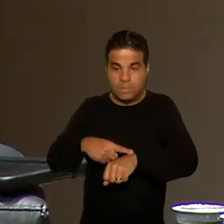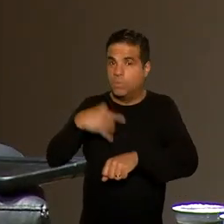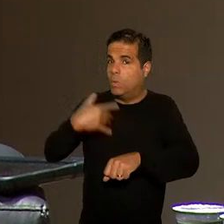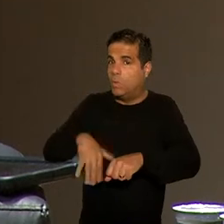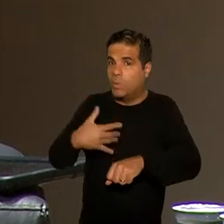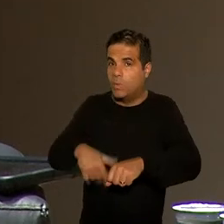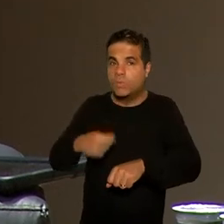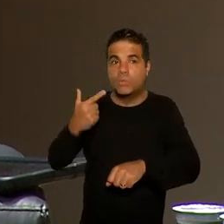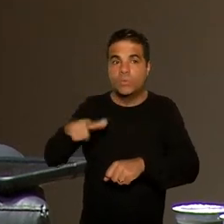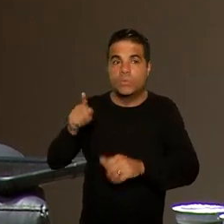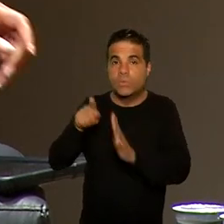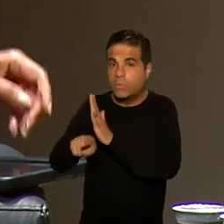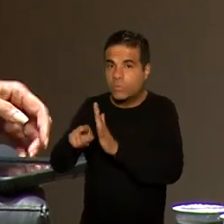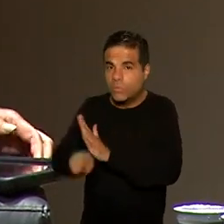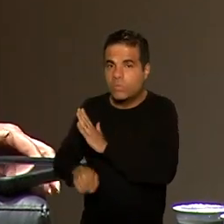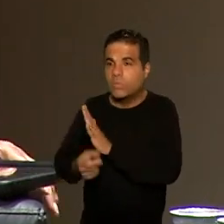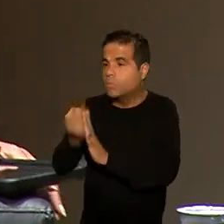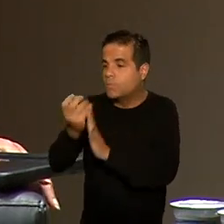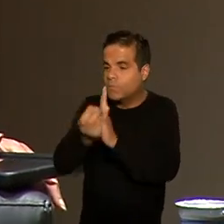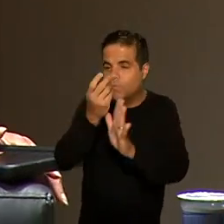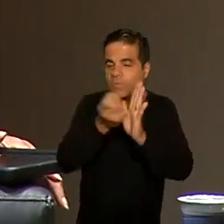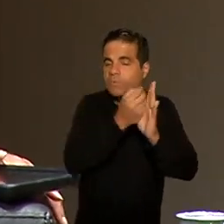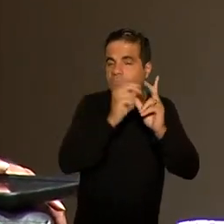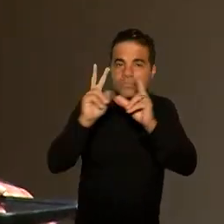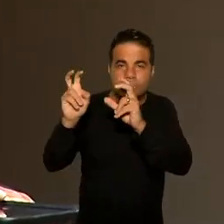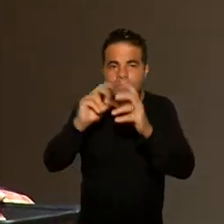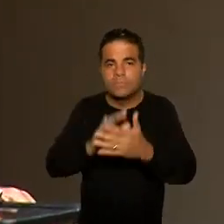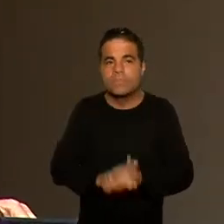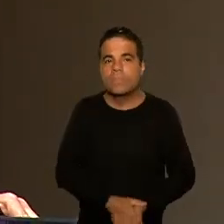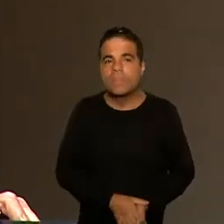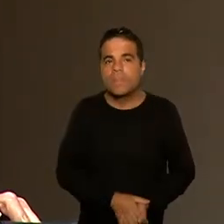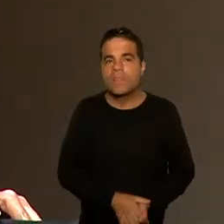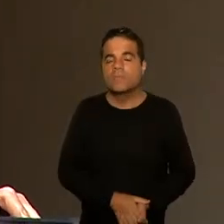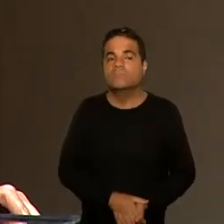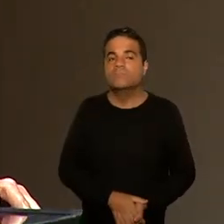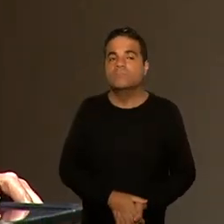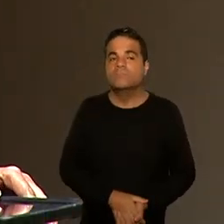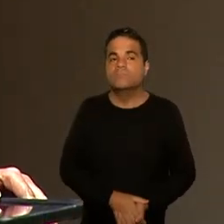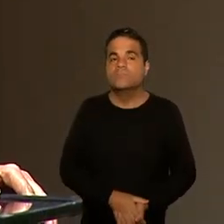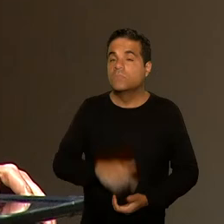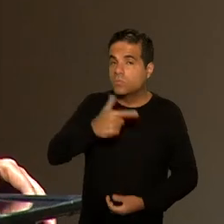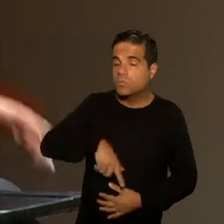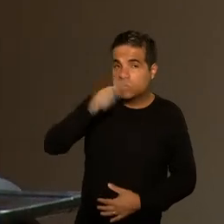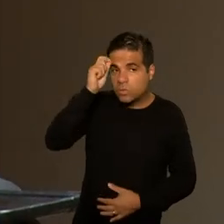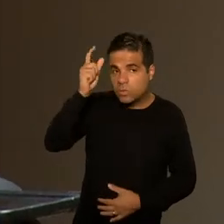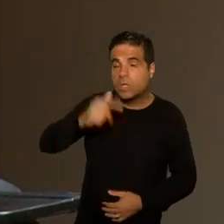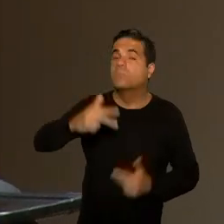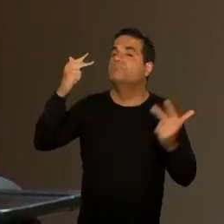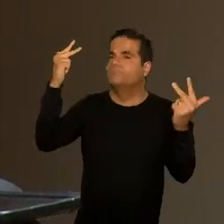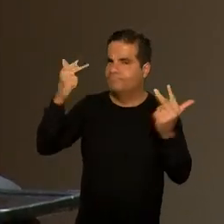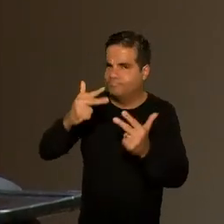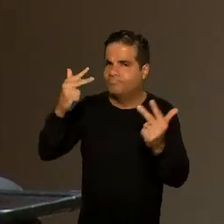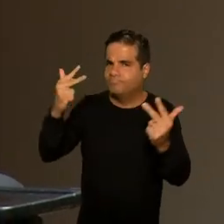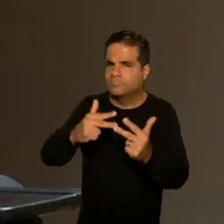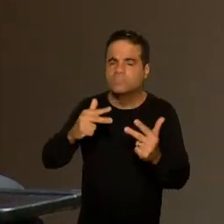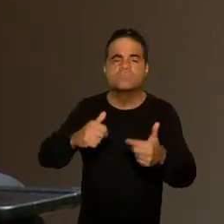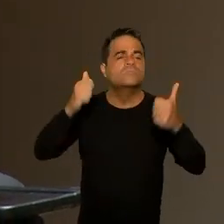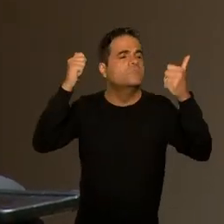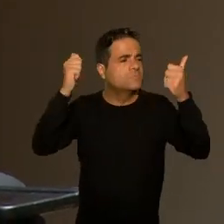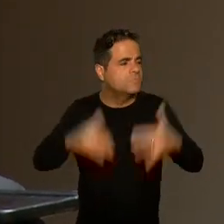olha e outras questões vão vão aparecendo só vou fazer uma consideração em relação novamente à cultura hip hop porque